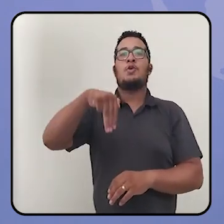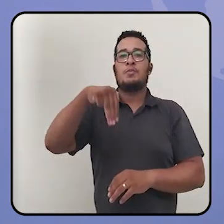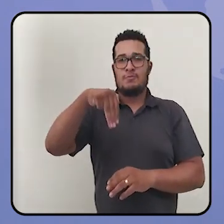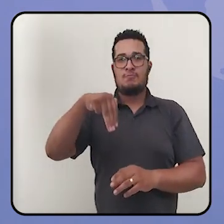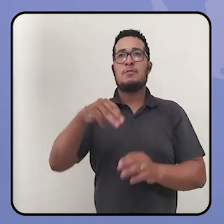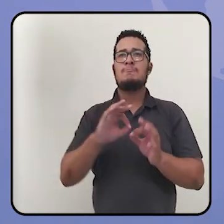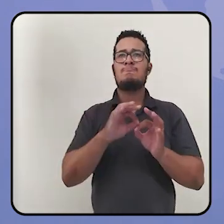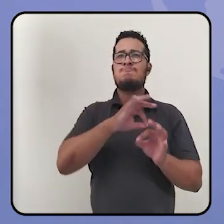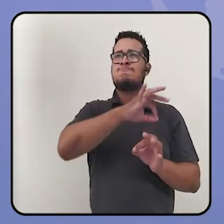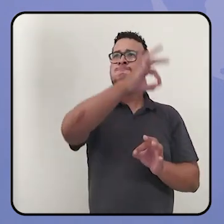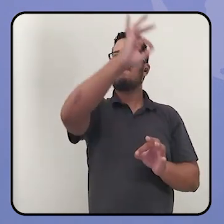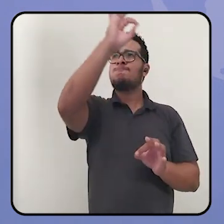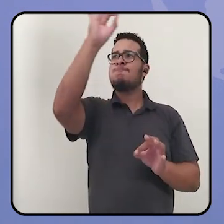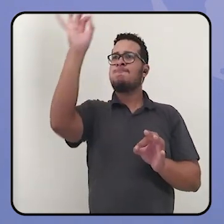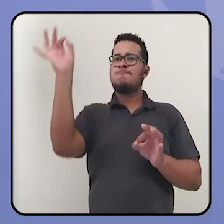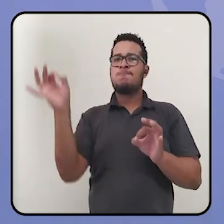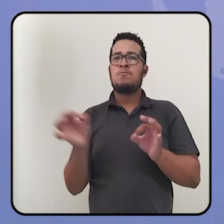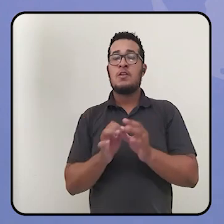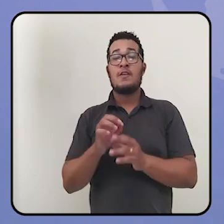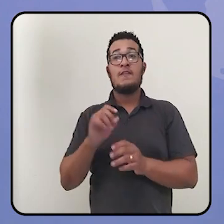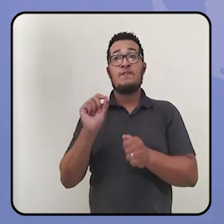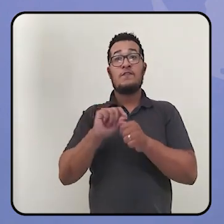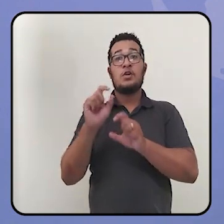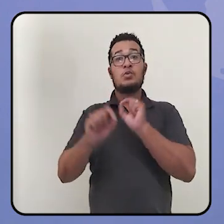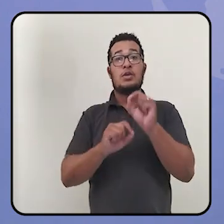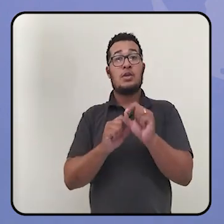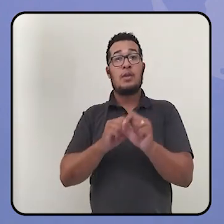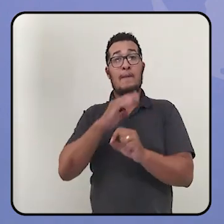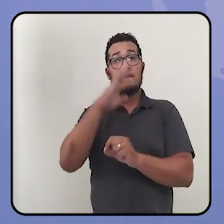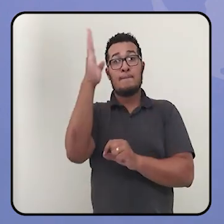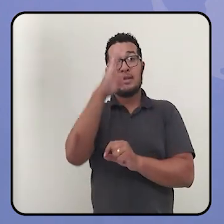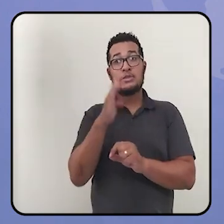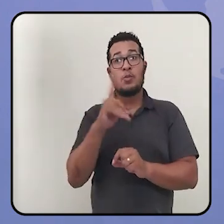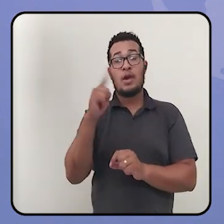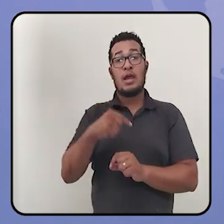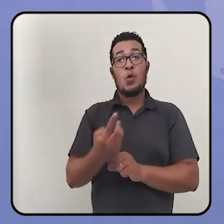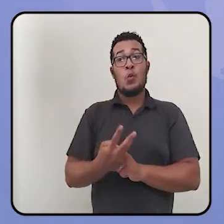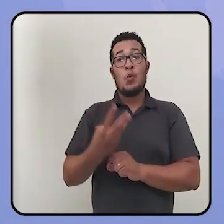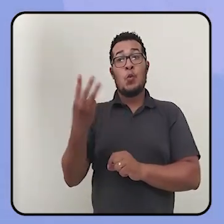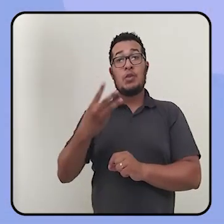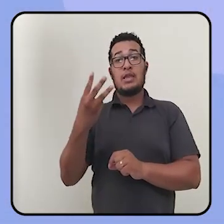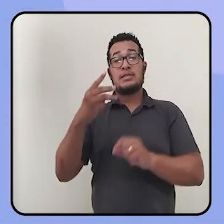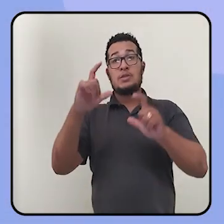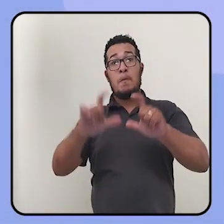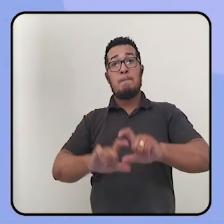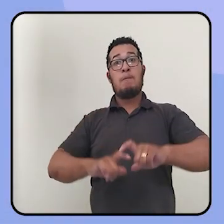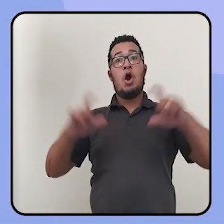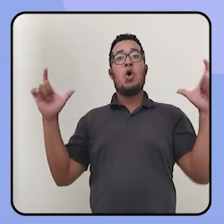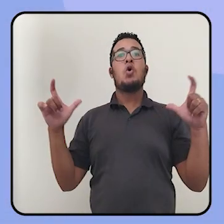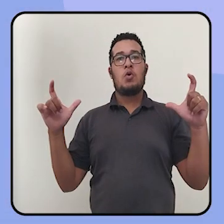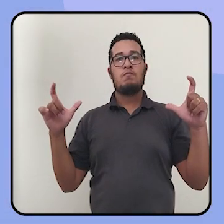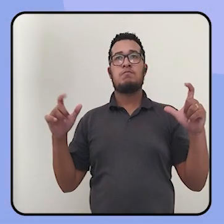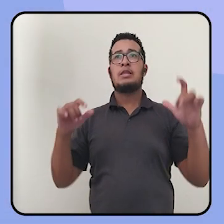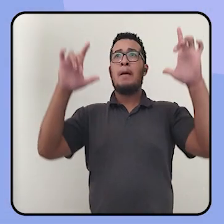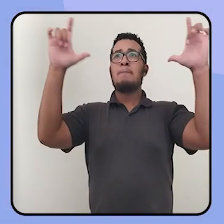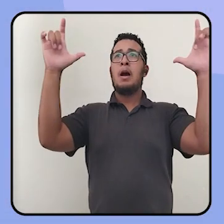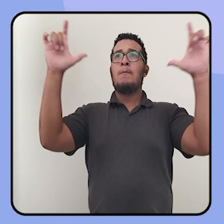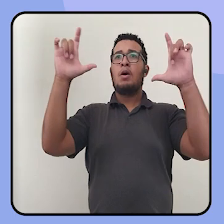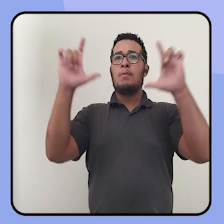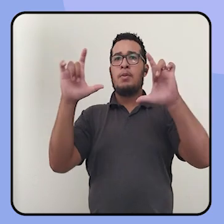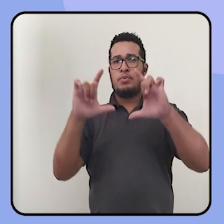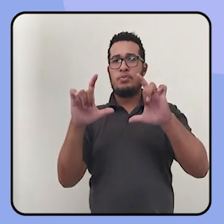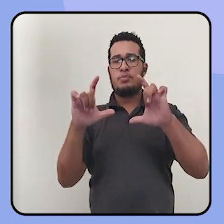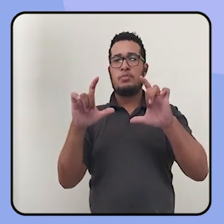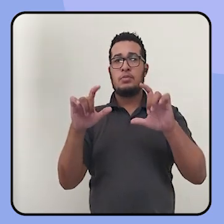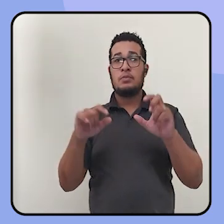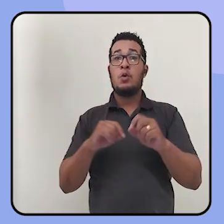para morar. E chegamos agora no terceiro item, na terceira característica marcante da pré-história no nosso